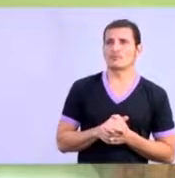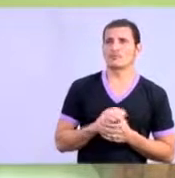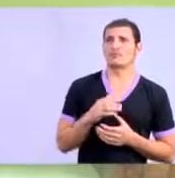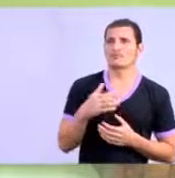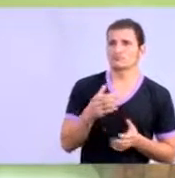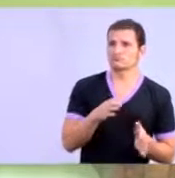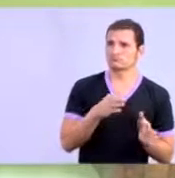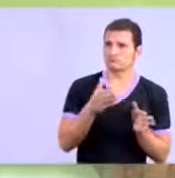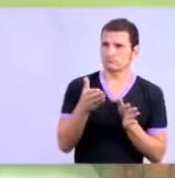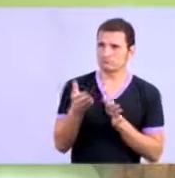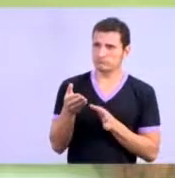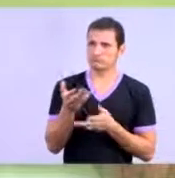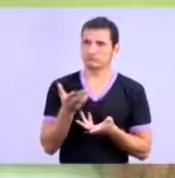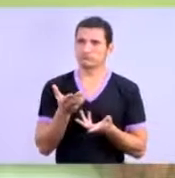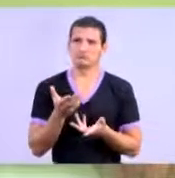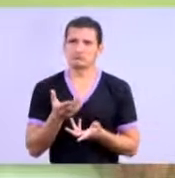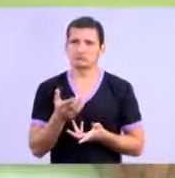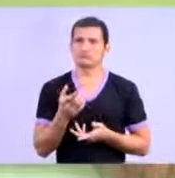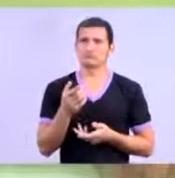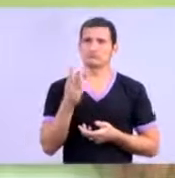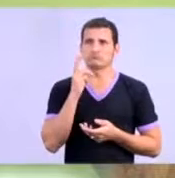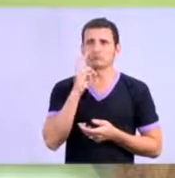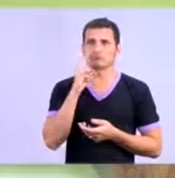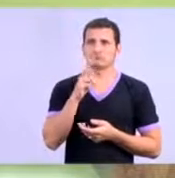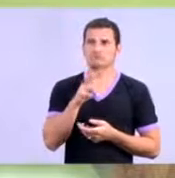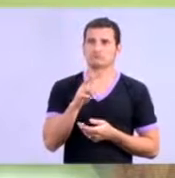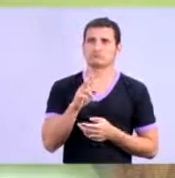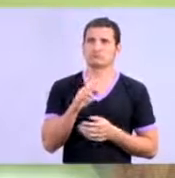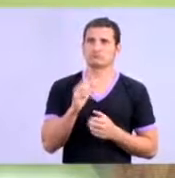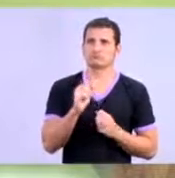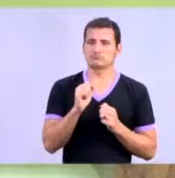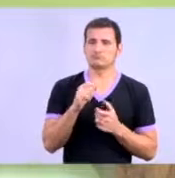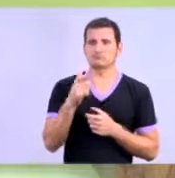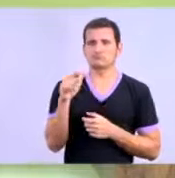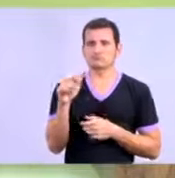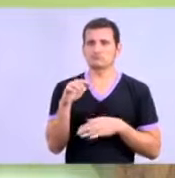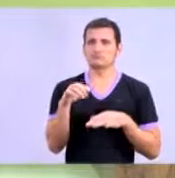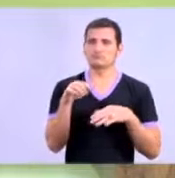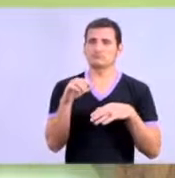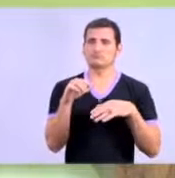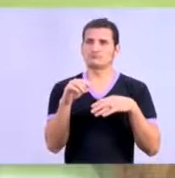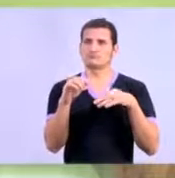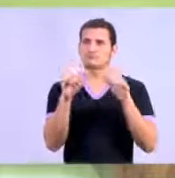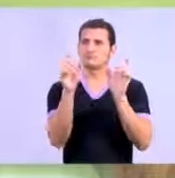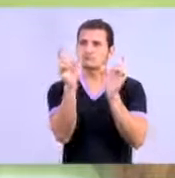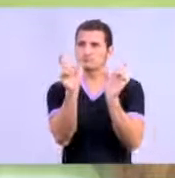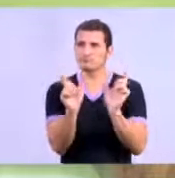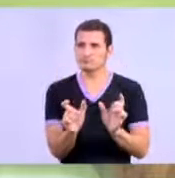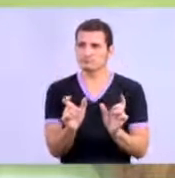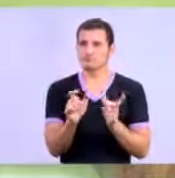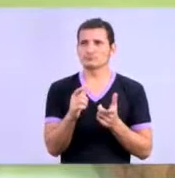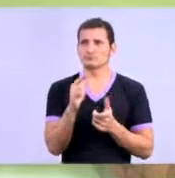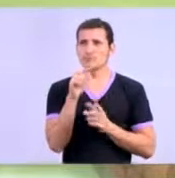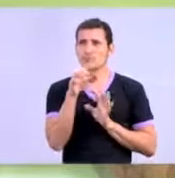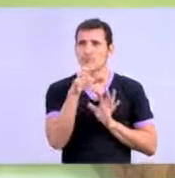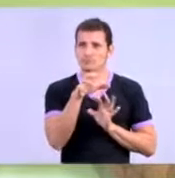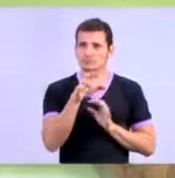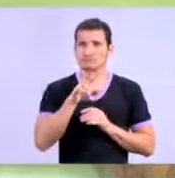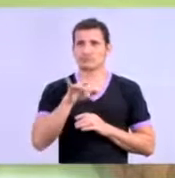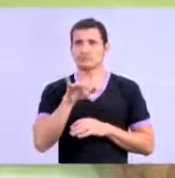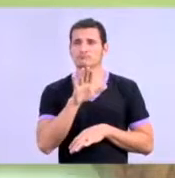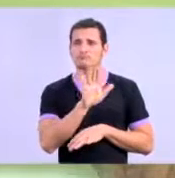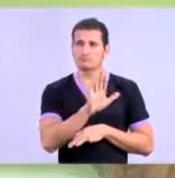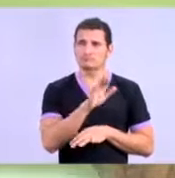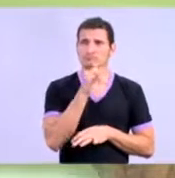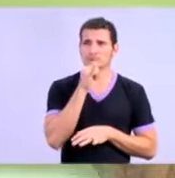disciplina algumas situações em que vão surgir outras estruturas, outras classes, aonde essas características vão ficar. Por